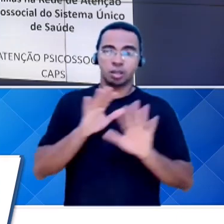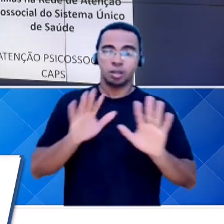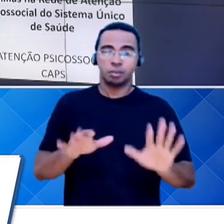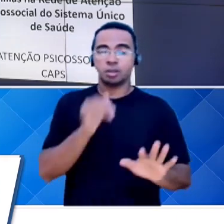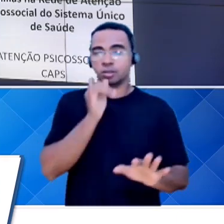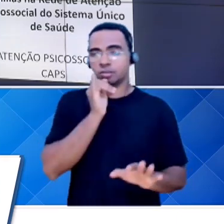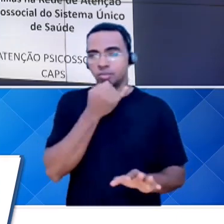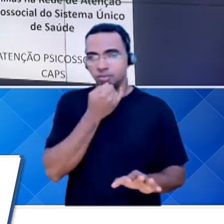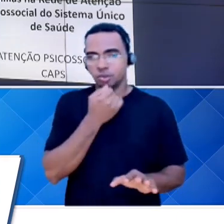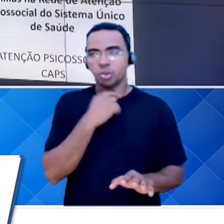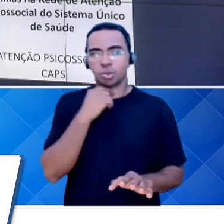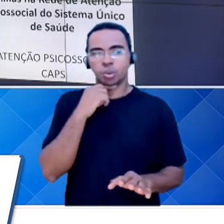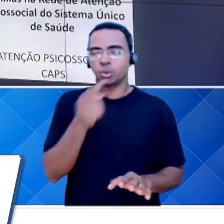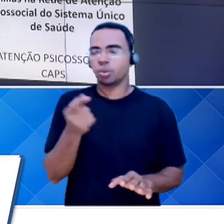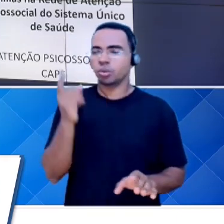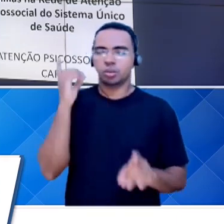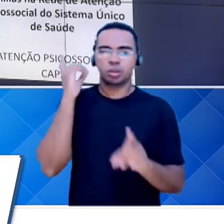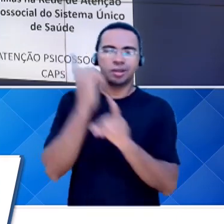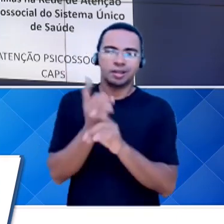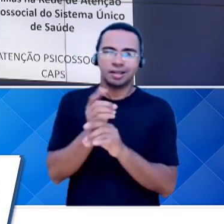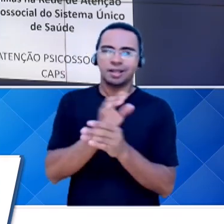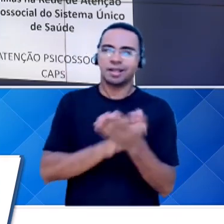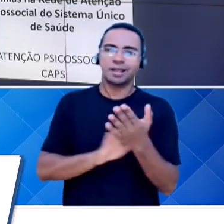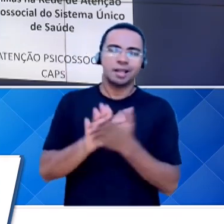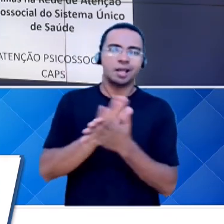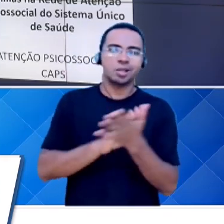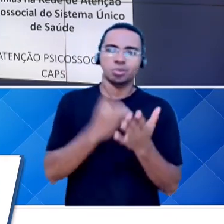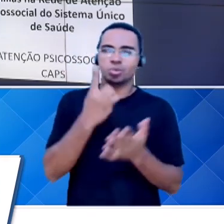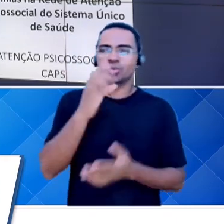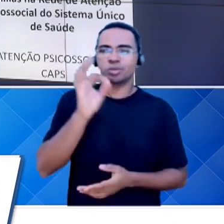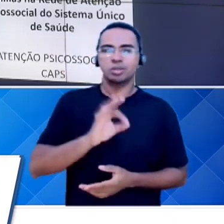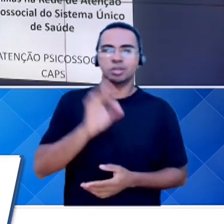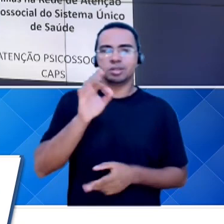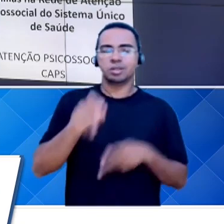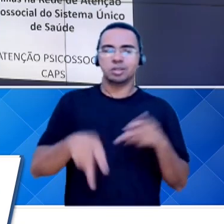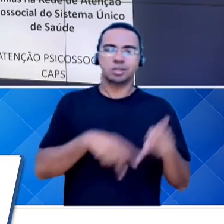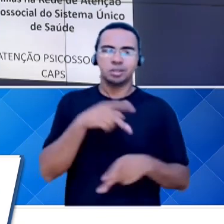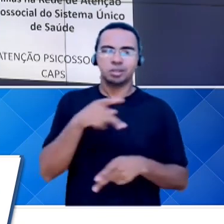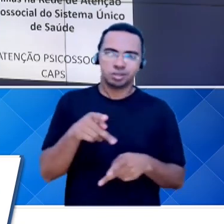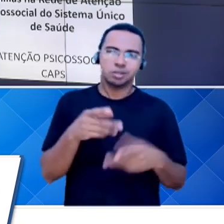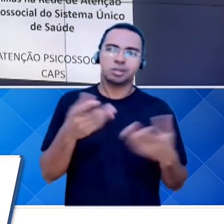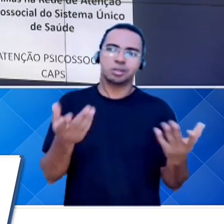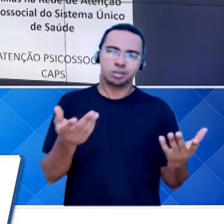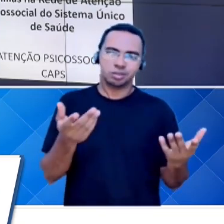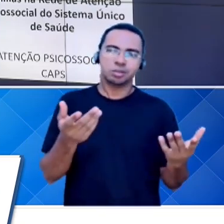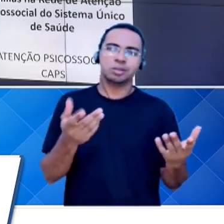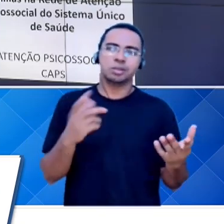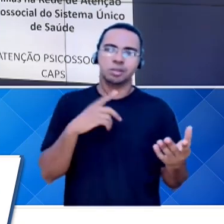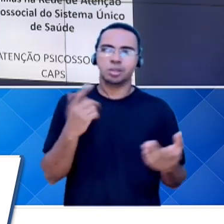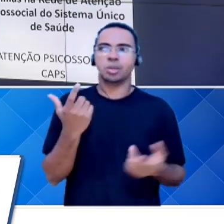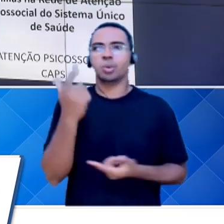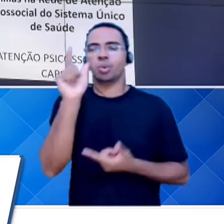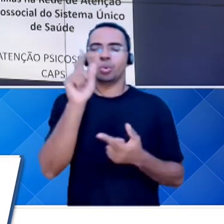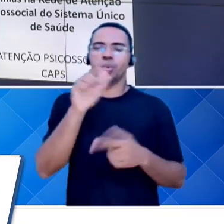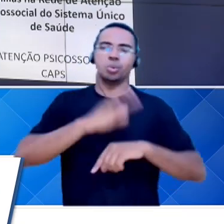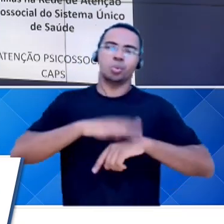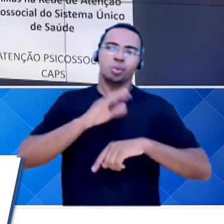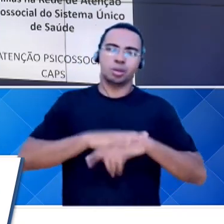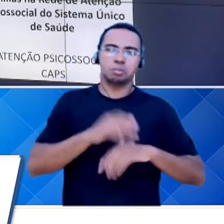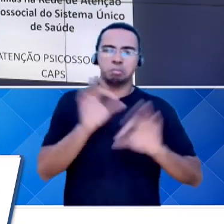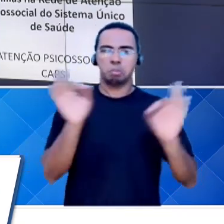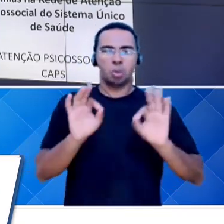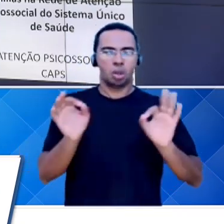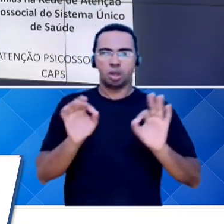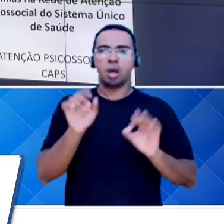não consegue atender nem 1% da população. E há uma outra linha que diz que não, que é